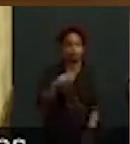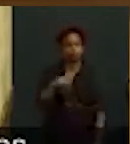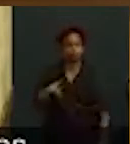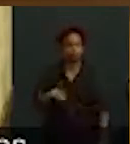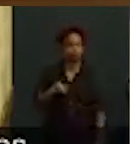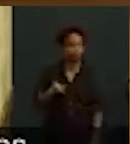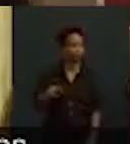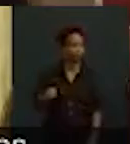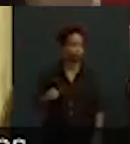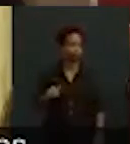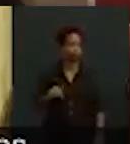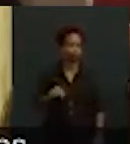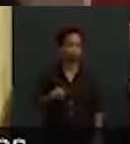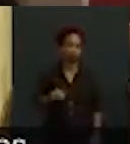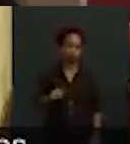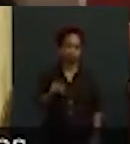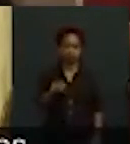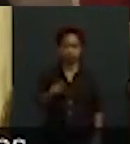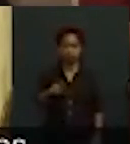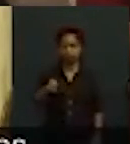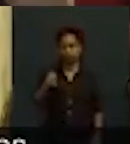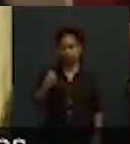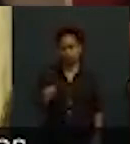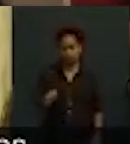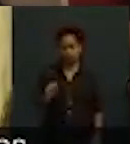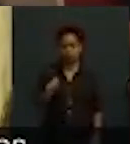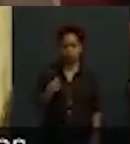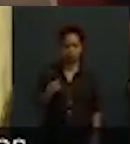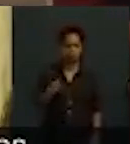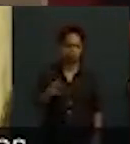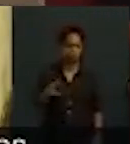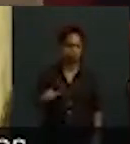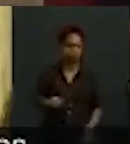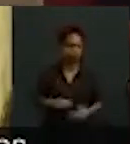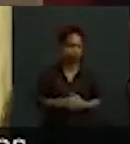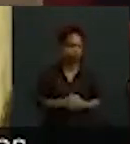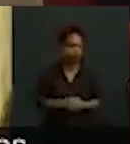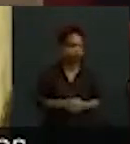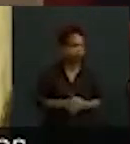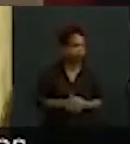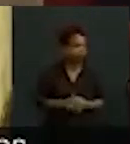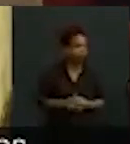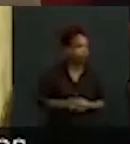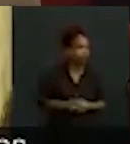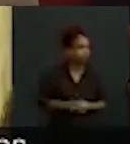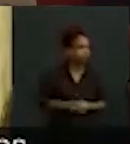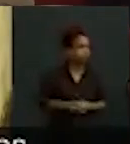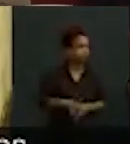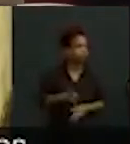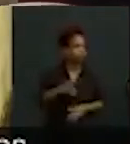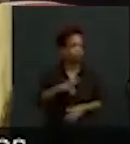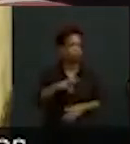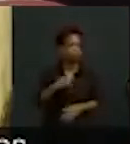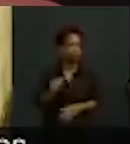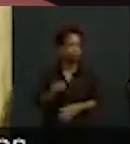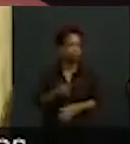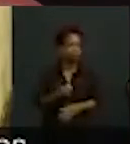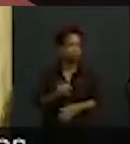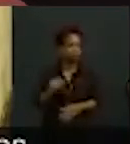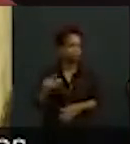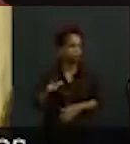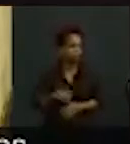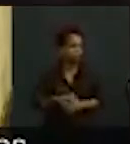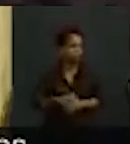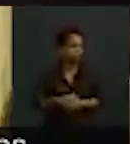Joana da Costa Martins Monteiro, para receber a medalha Aníbal Frederico de Souza.